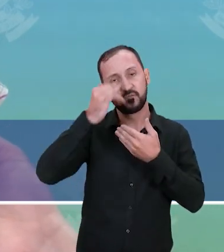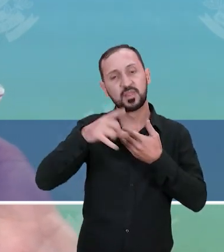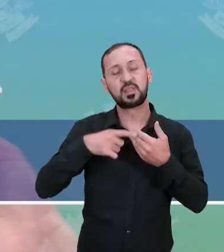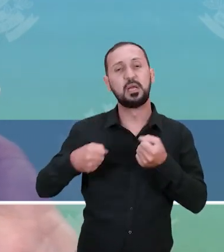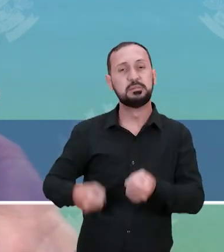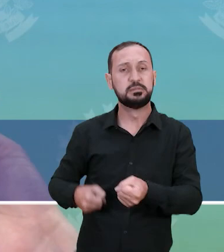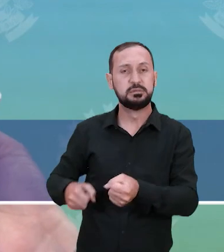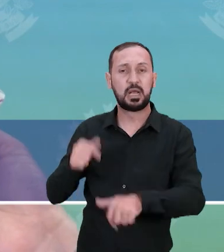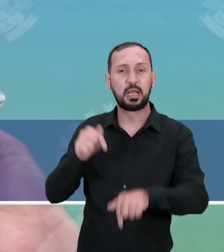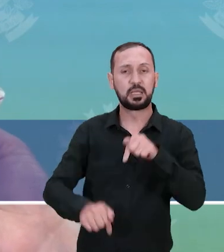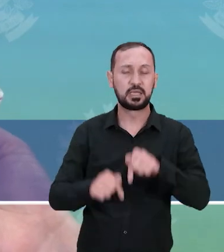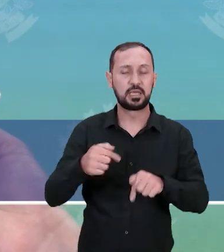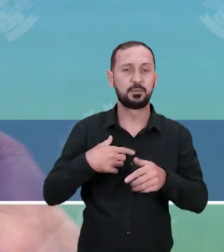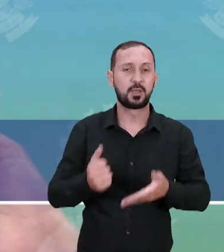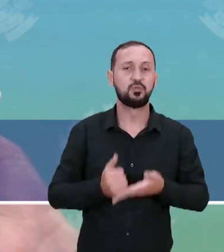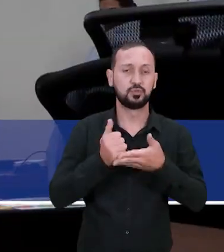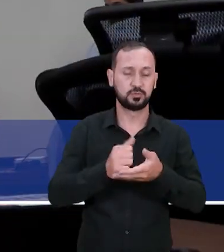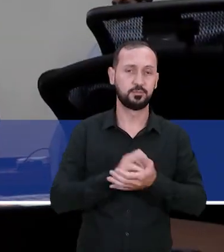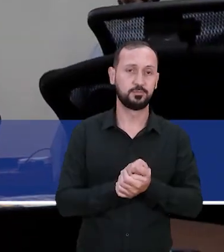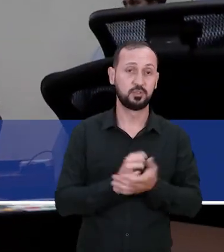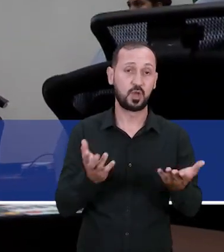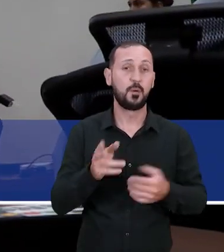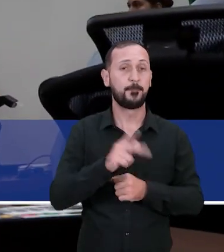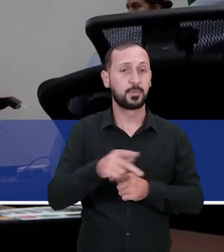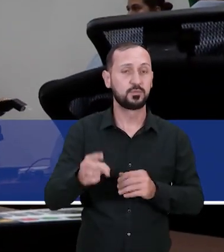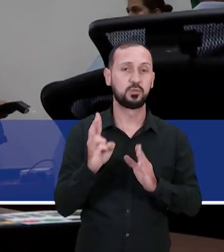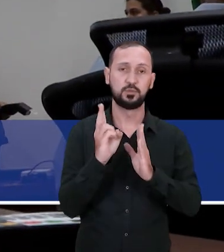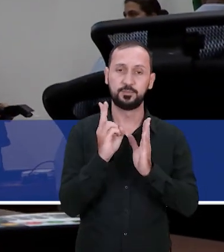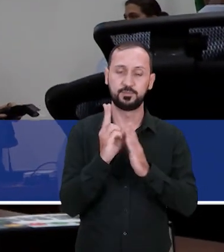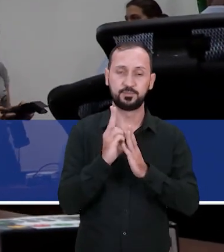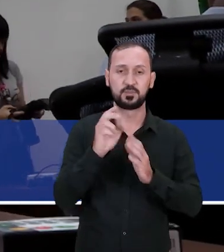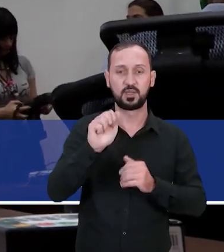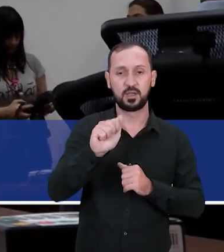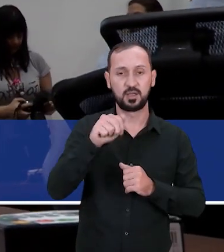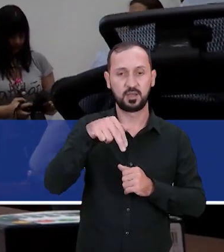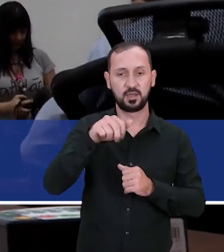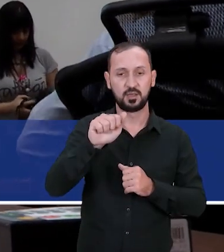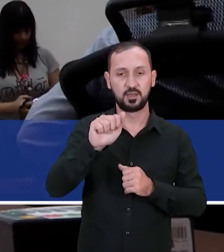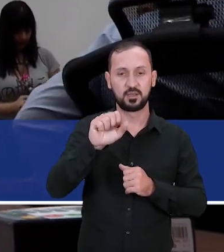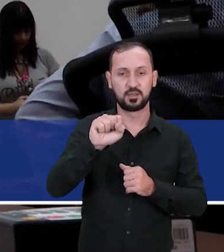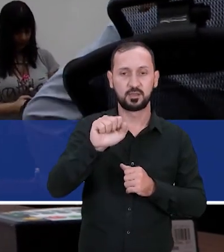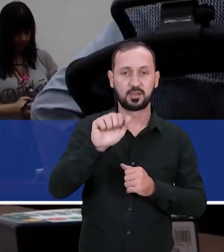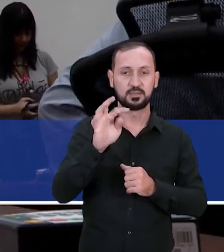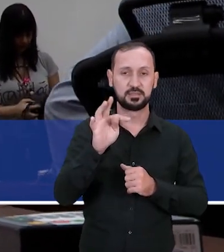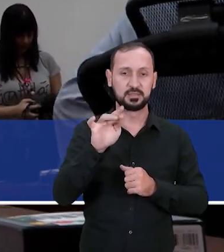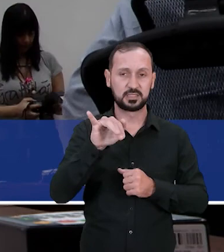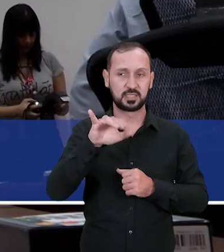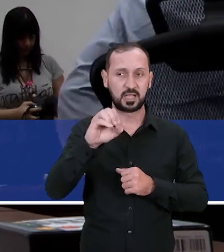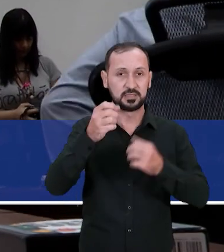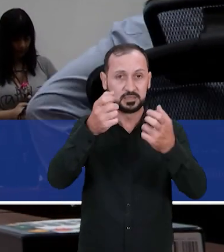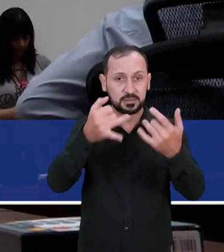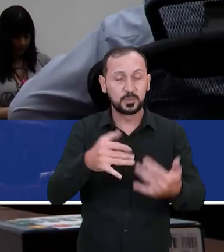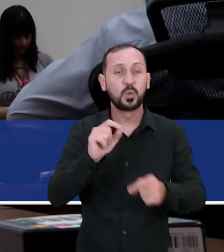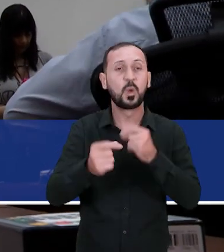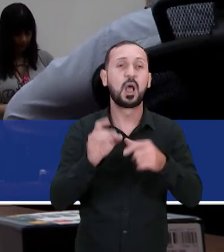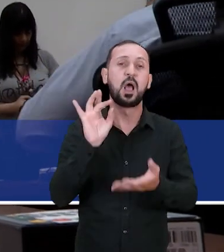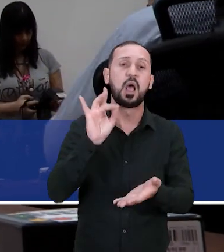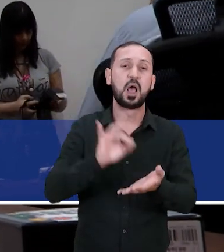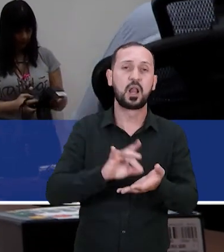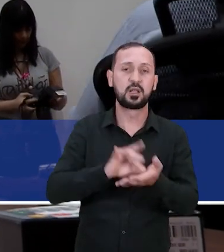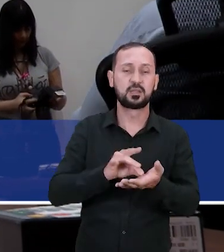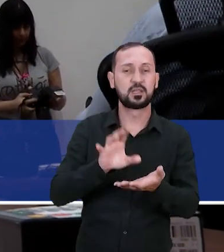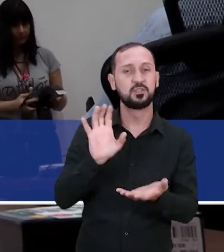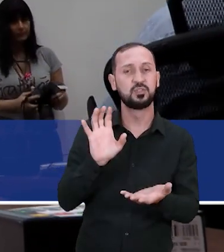a ideia é que a gente favoreça os alimentos daqui. Já o professor indígena Anastácio Peralta explanou sobre a realidade